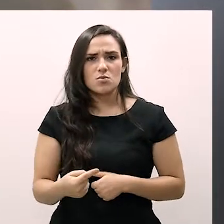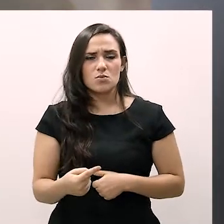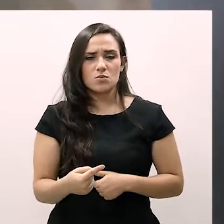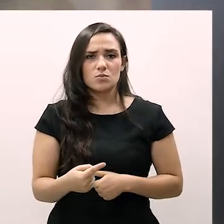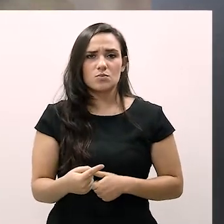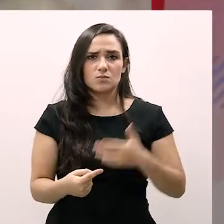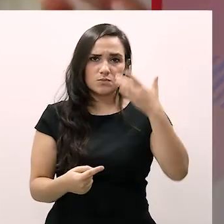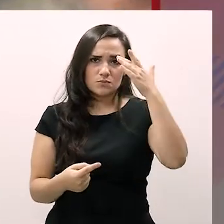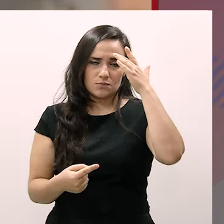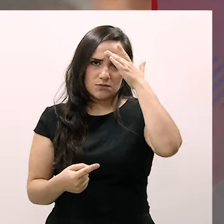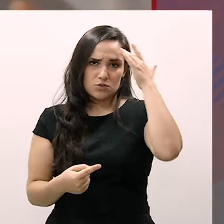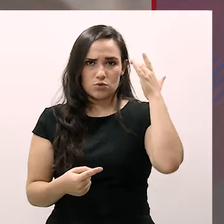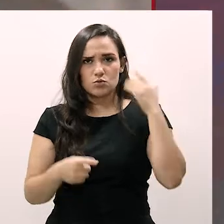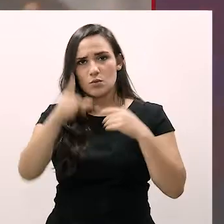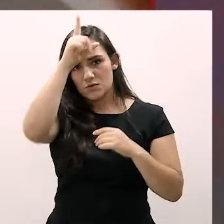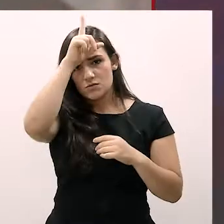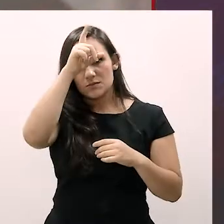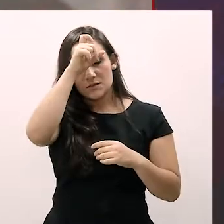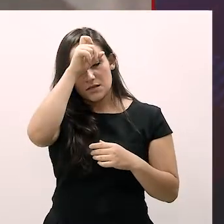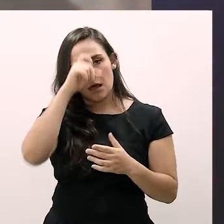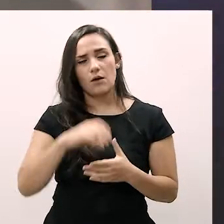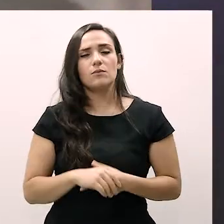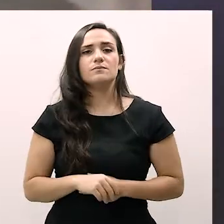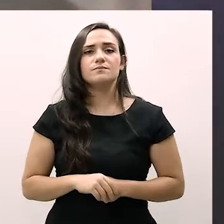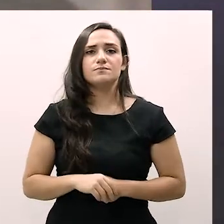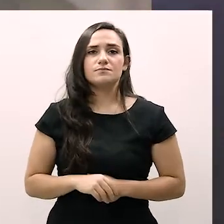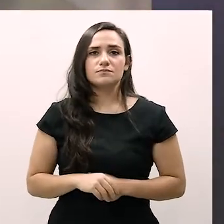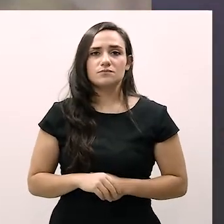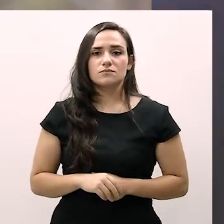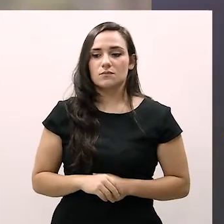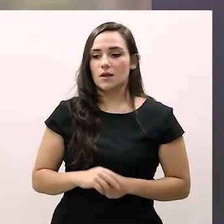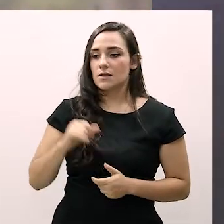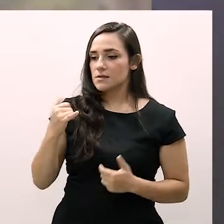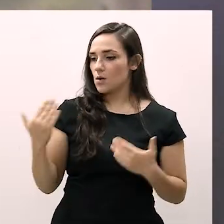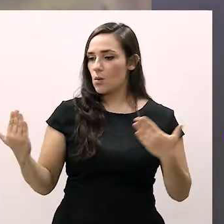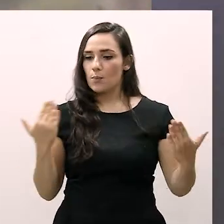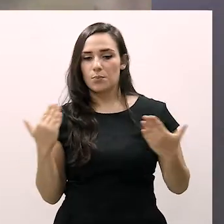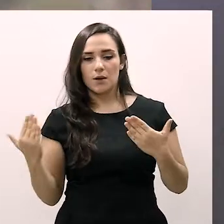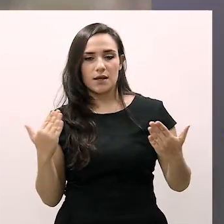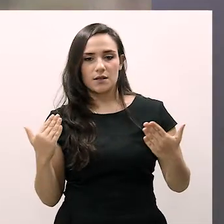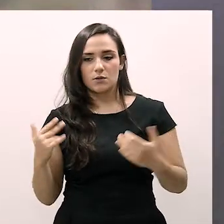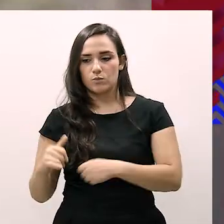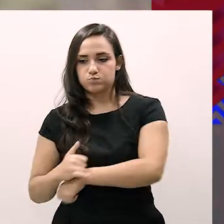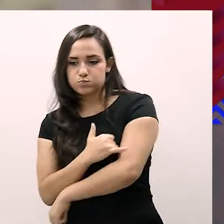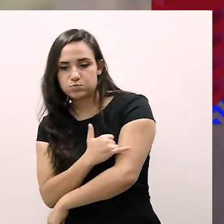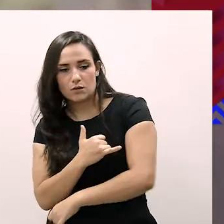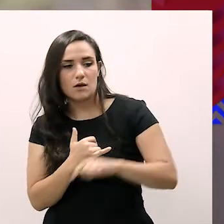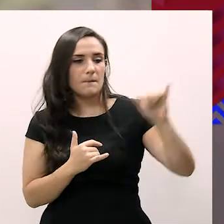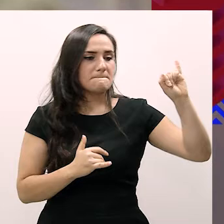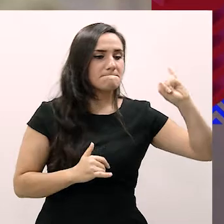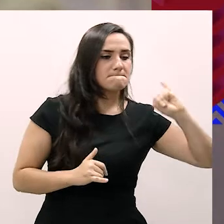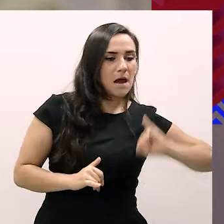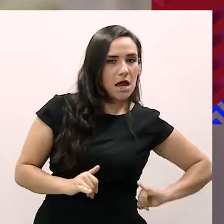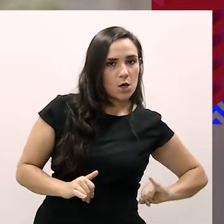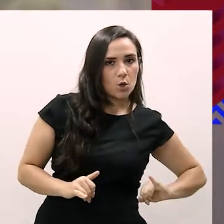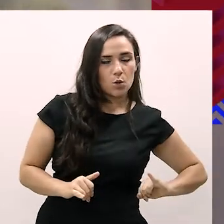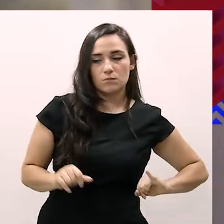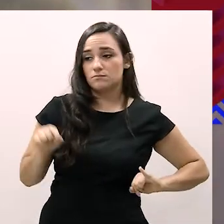hospitalizados por Covid, já comparando quem era obeso, quem não era obeso, mostrou-se que o obeso